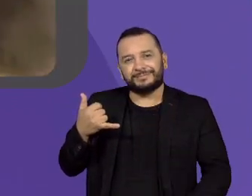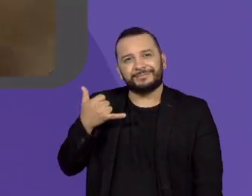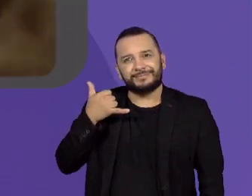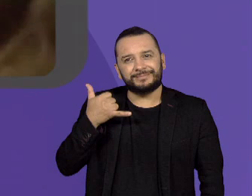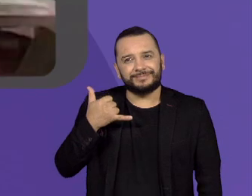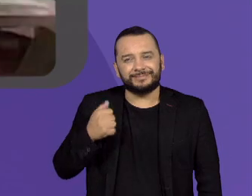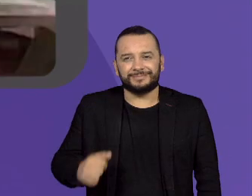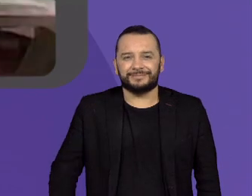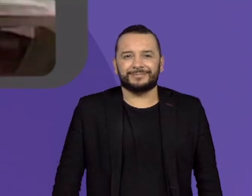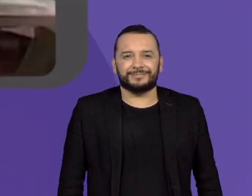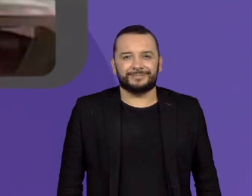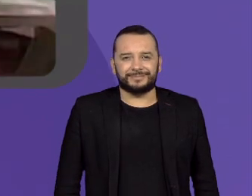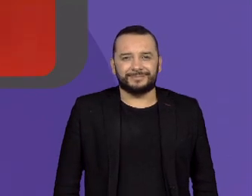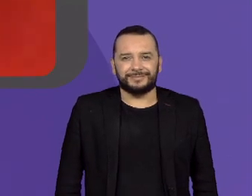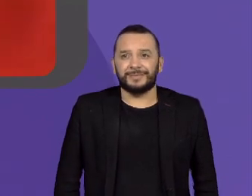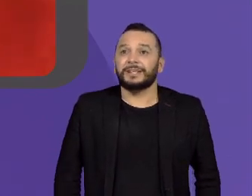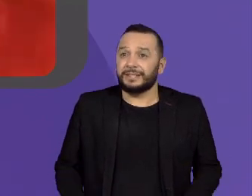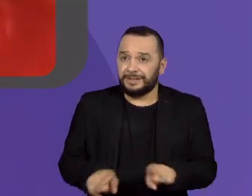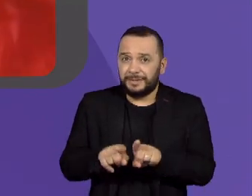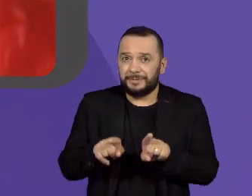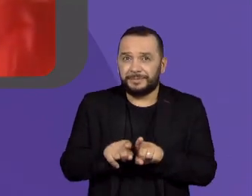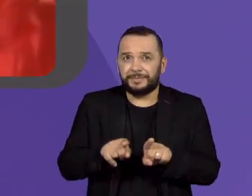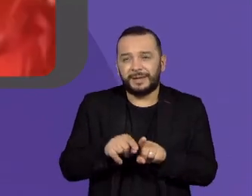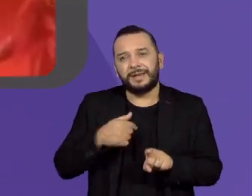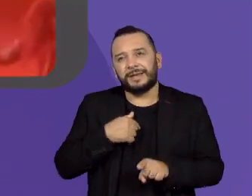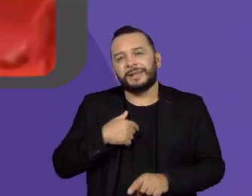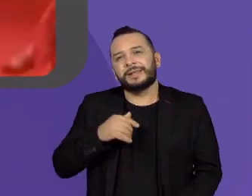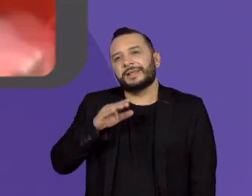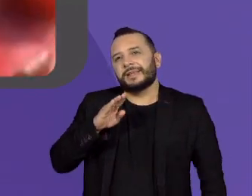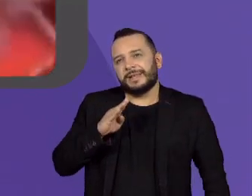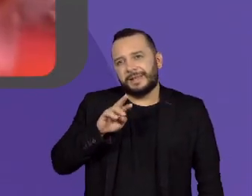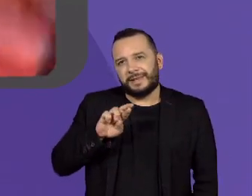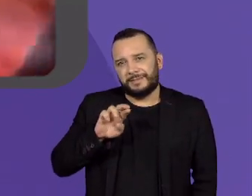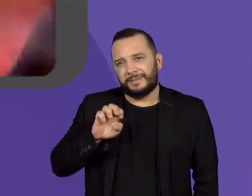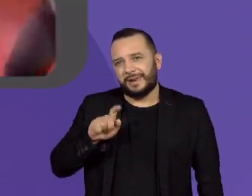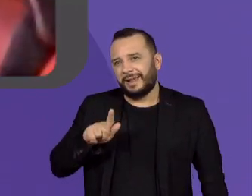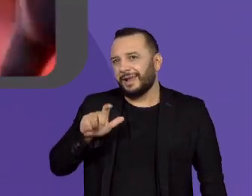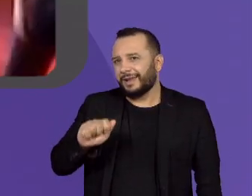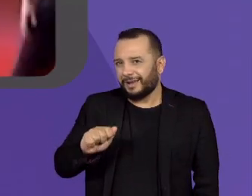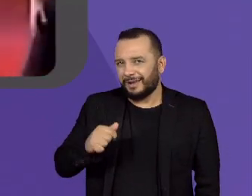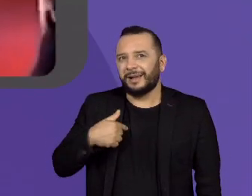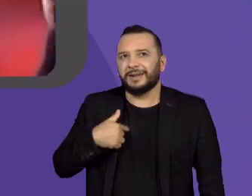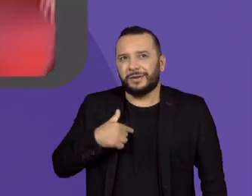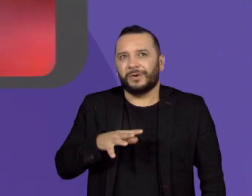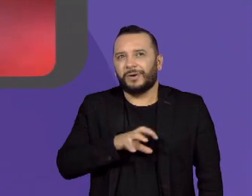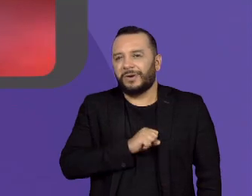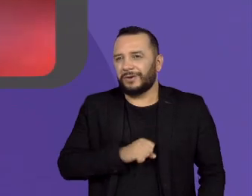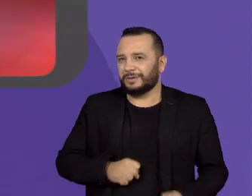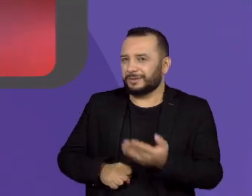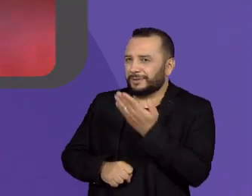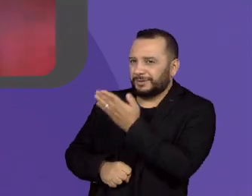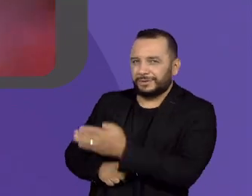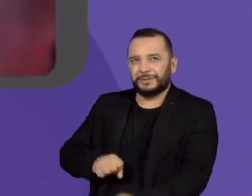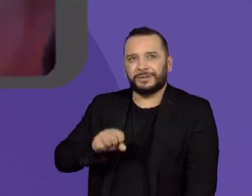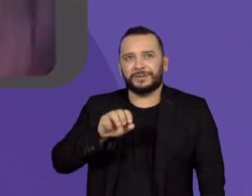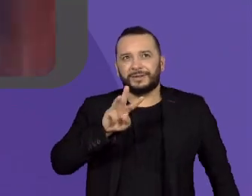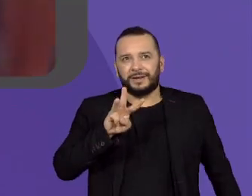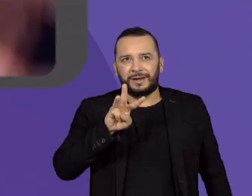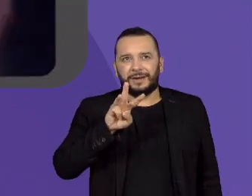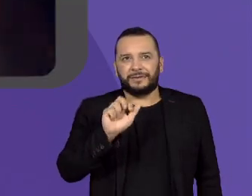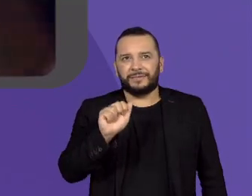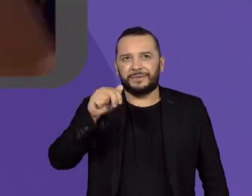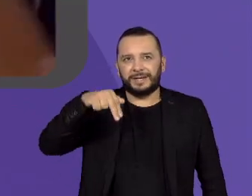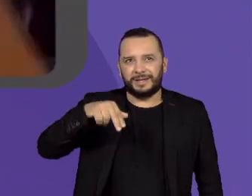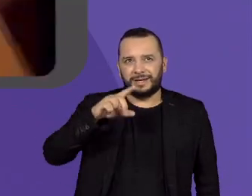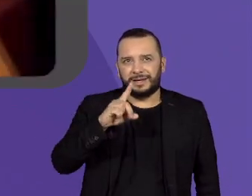mind, yeah. O Brega, Vanderlei Cardoso. Ali baixinho e só o céu vai